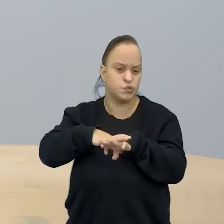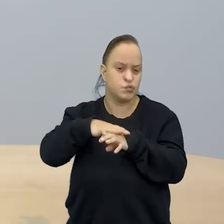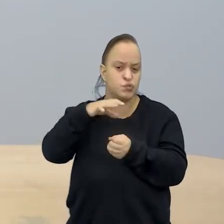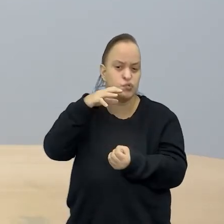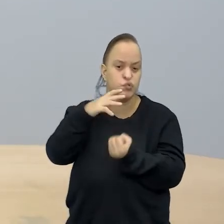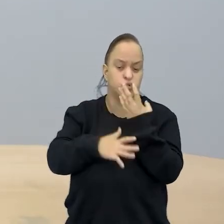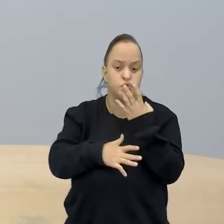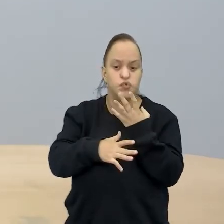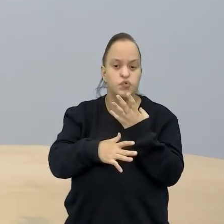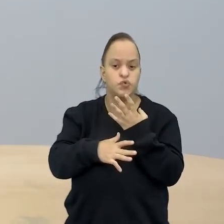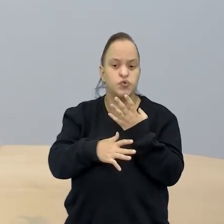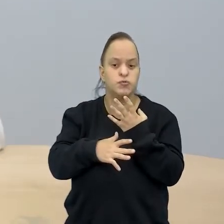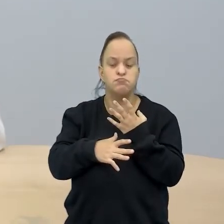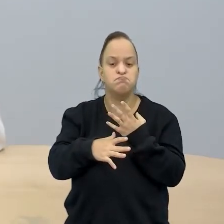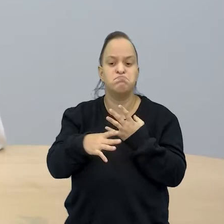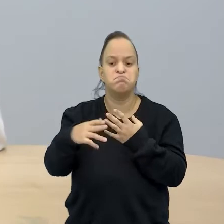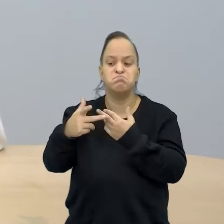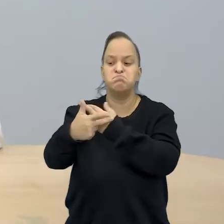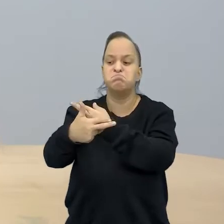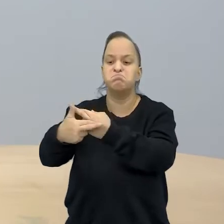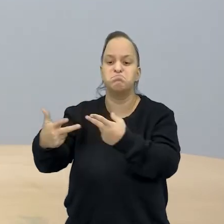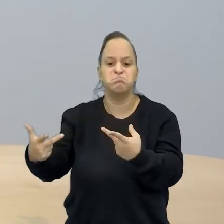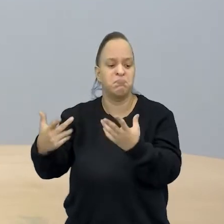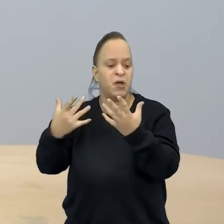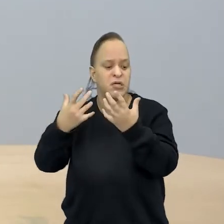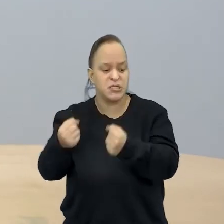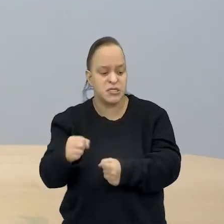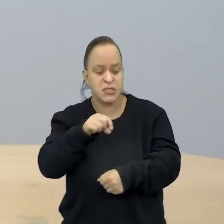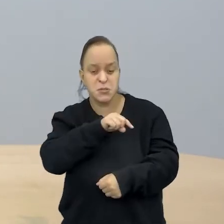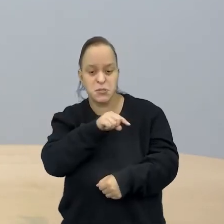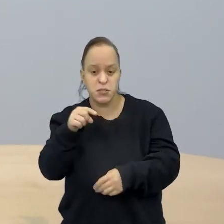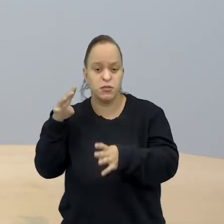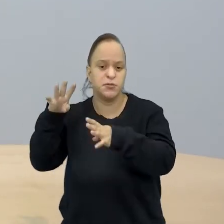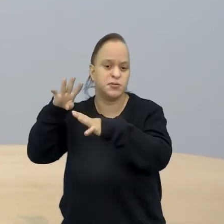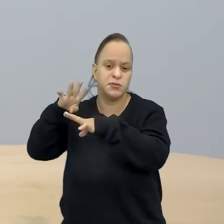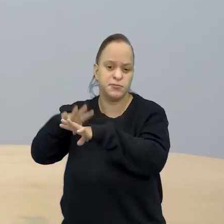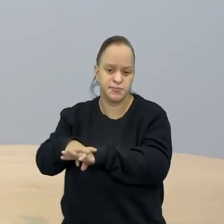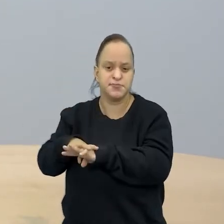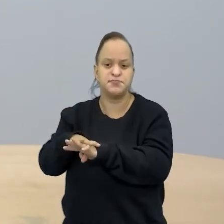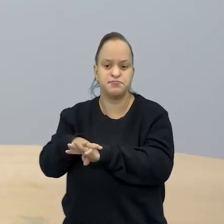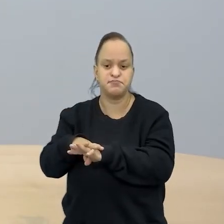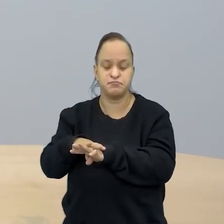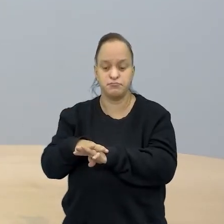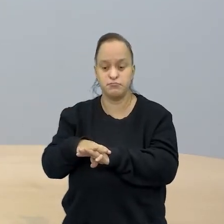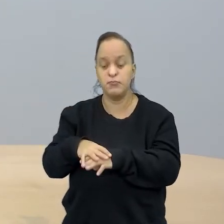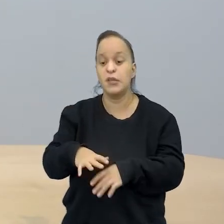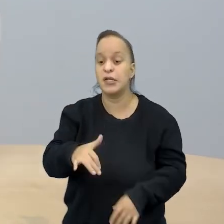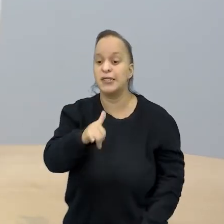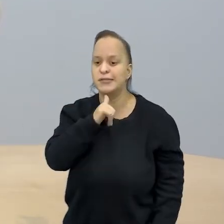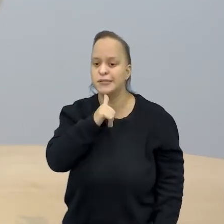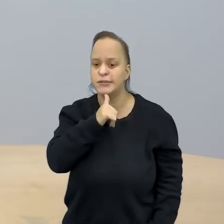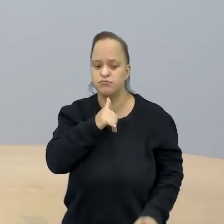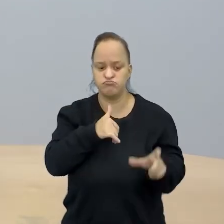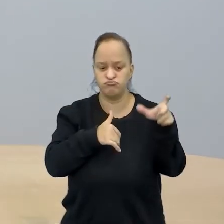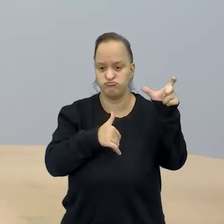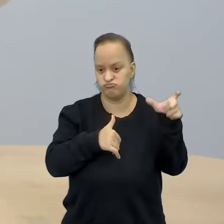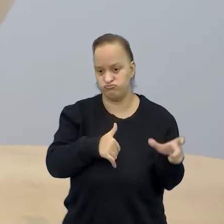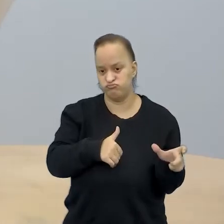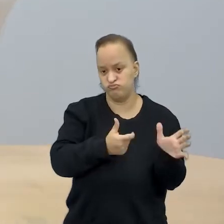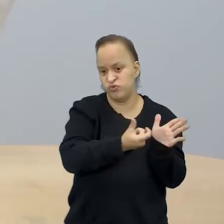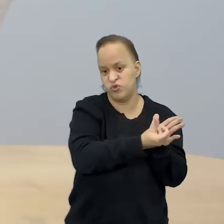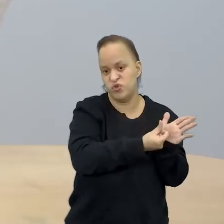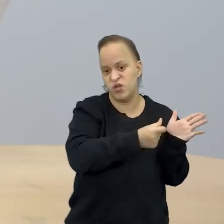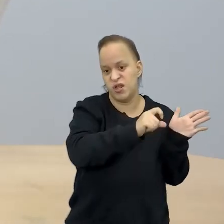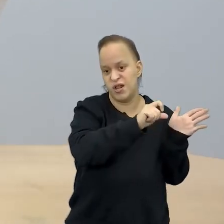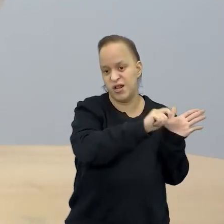excelência, né, para a economia penal? Bom, quando um indivíduo comete um crime, ele não